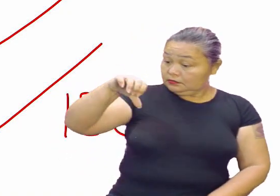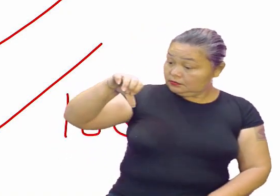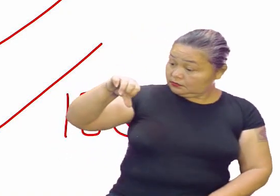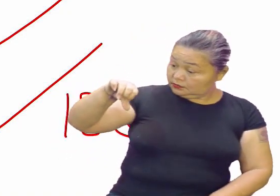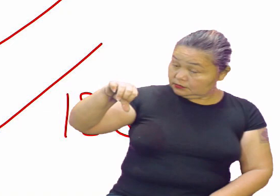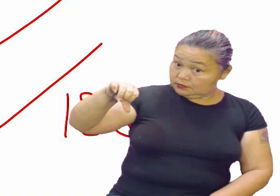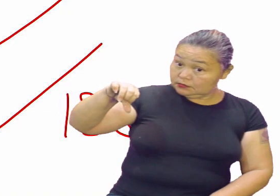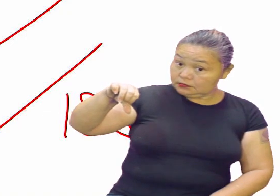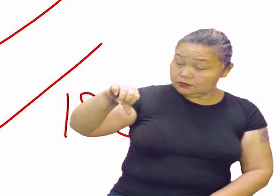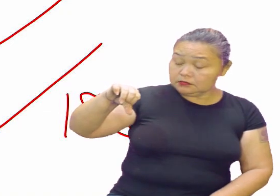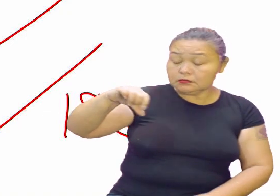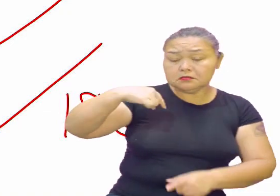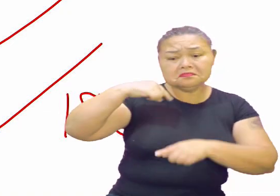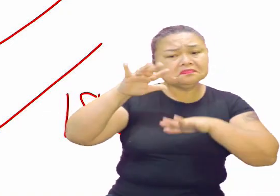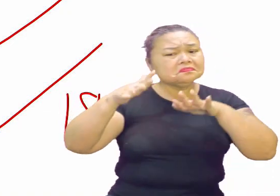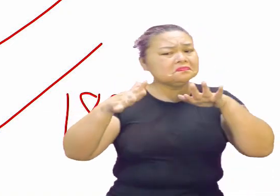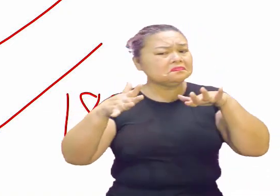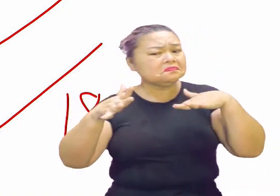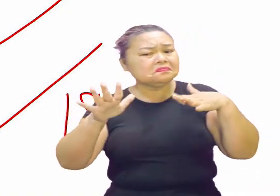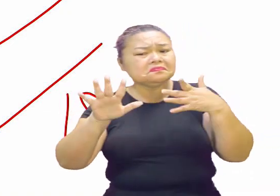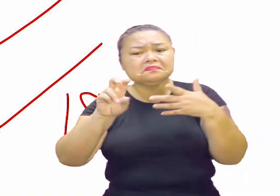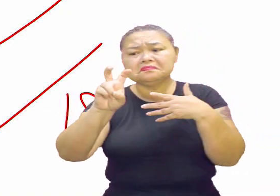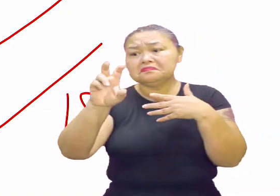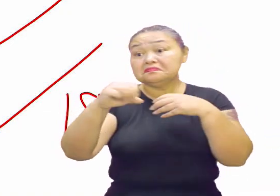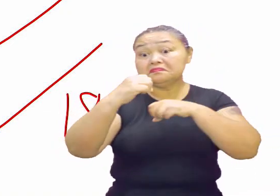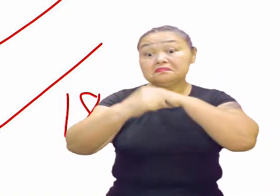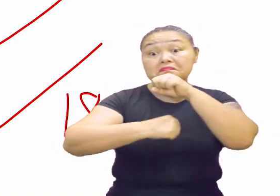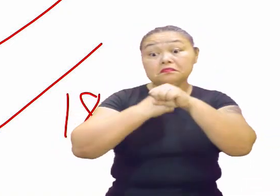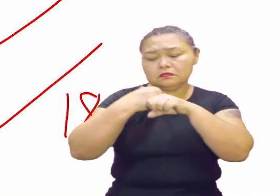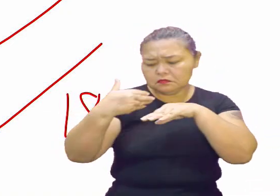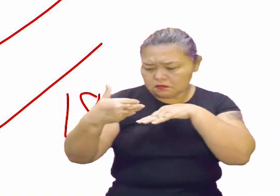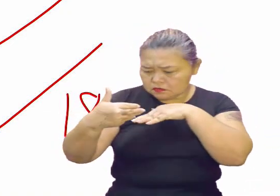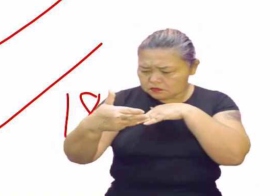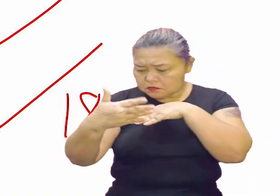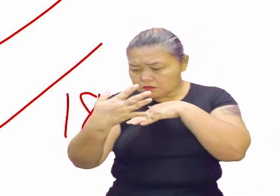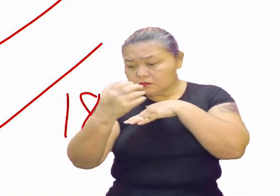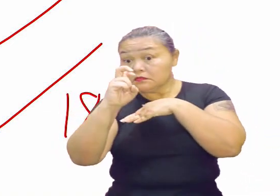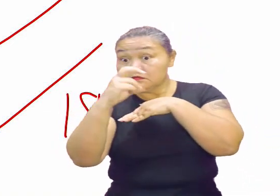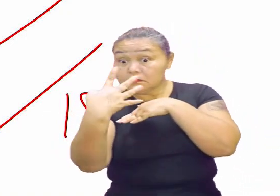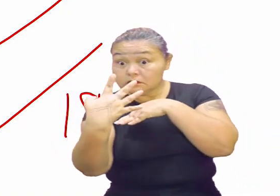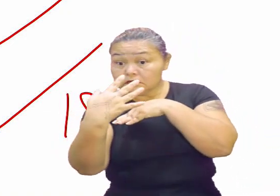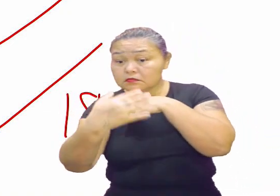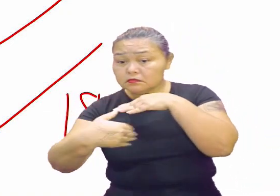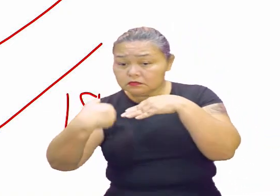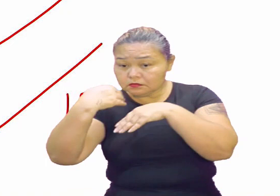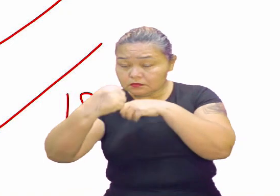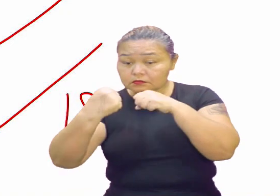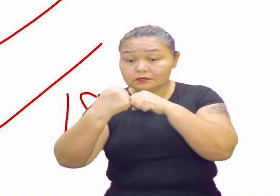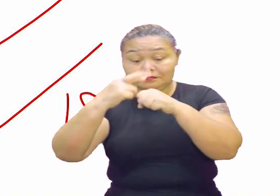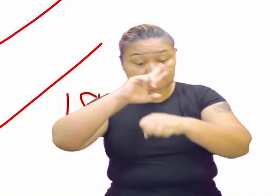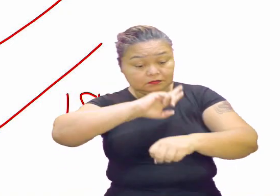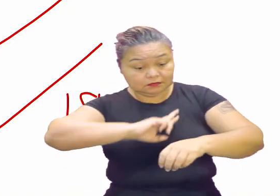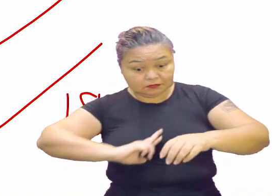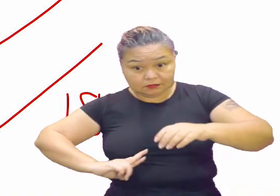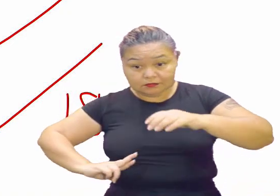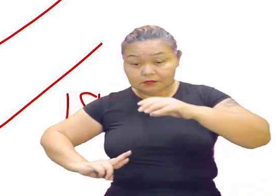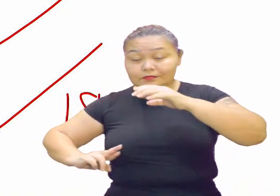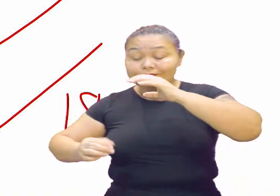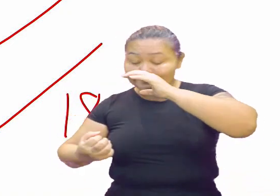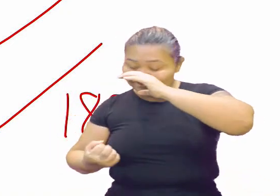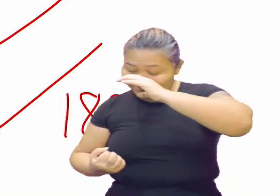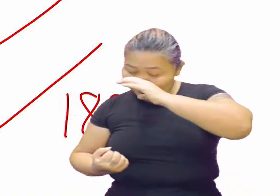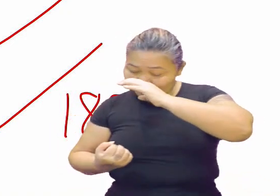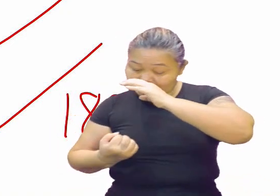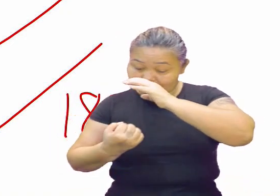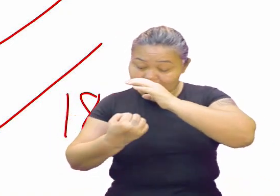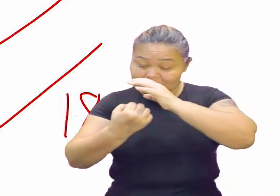1889, foram depois basicamente de 50 anos. 54 anos, a República ela